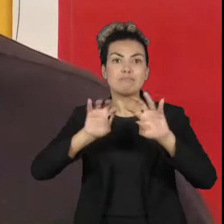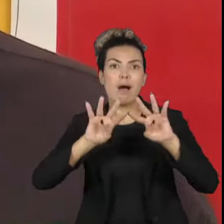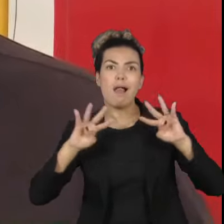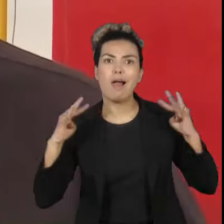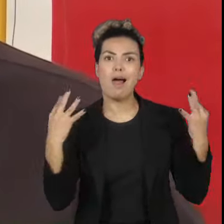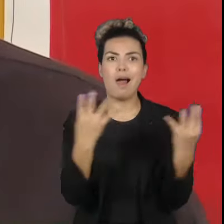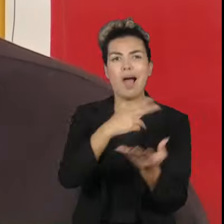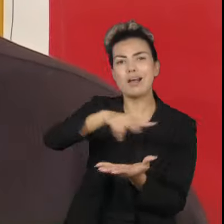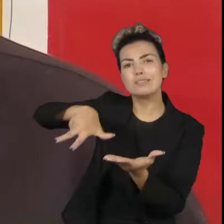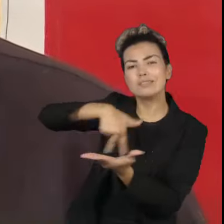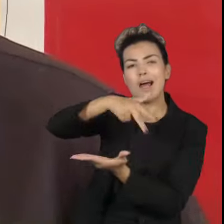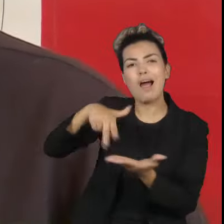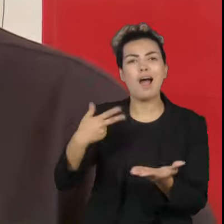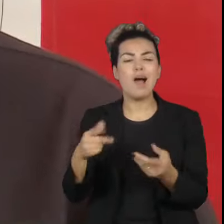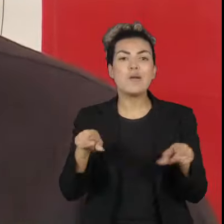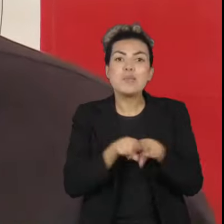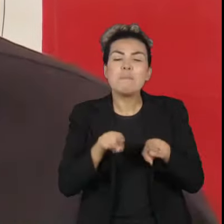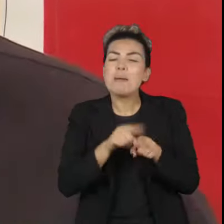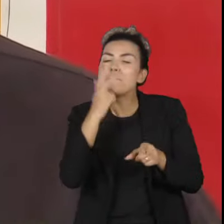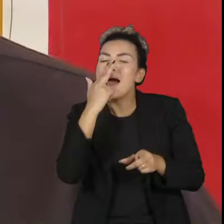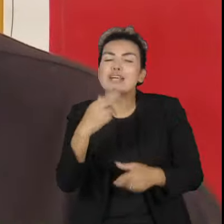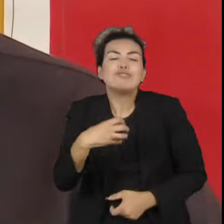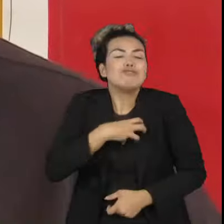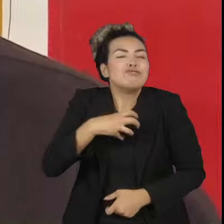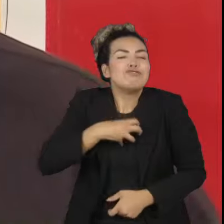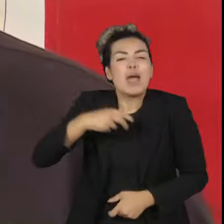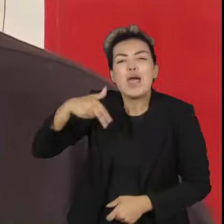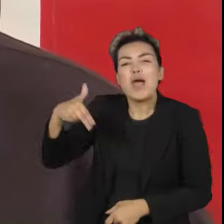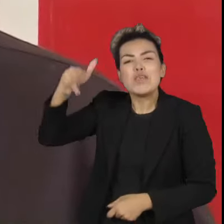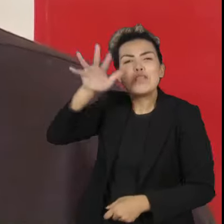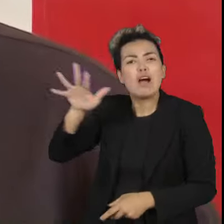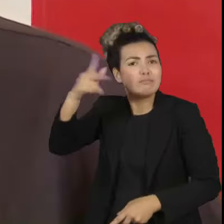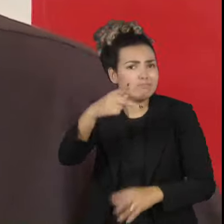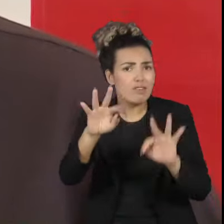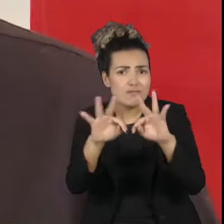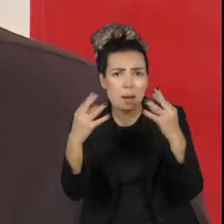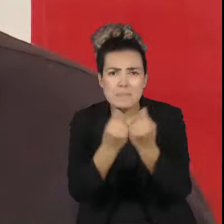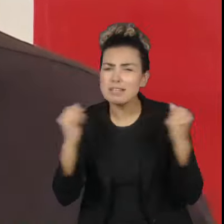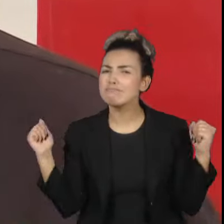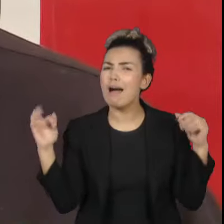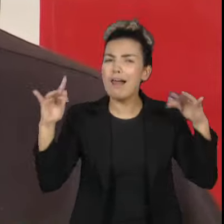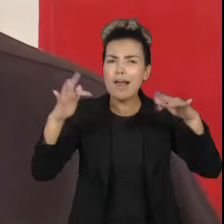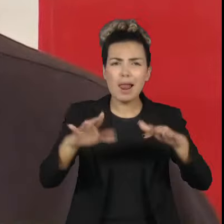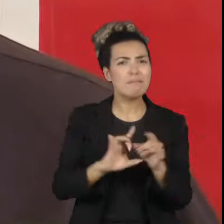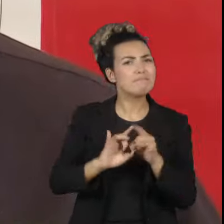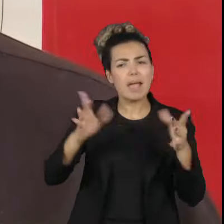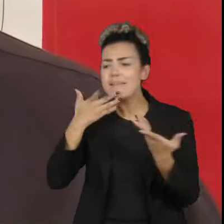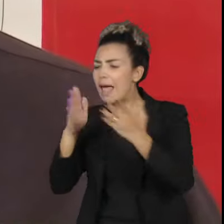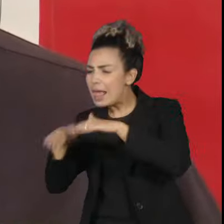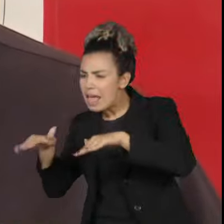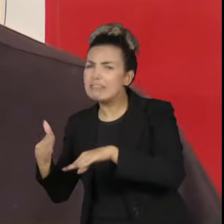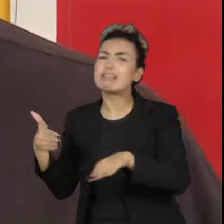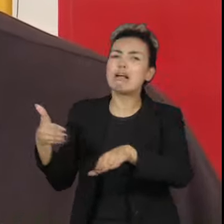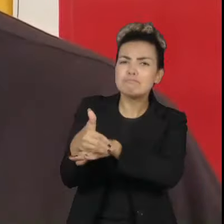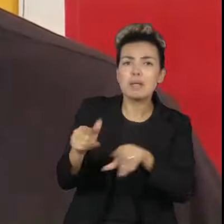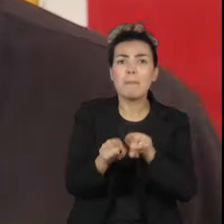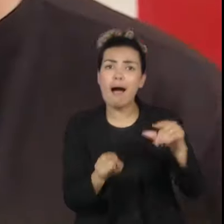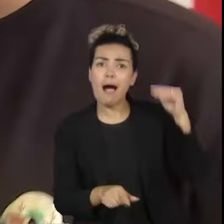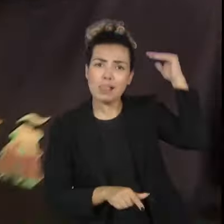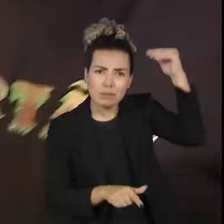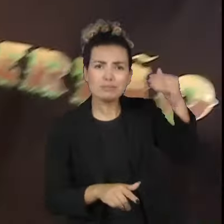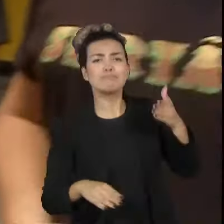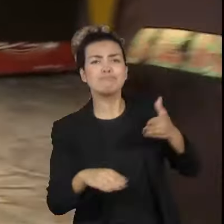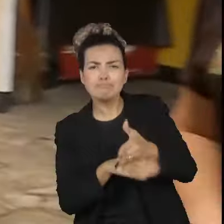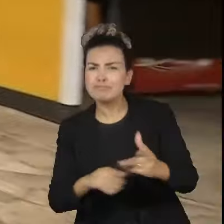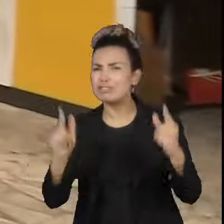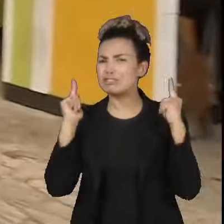aquele gostinho de Nordeste que a gente ama. Então vai ter bastante coisa para a família inteira se divertir, do adulto à criança. Tá certo, Gabriel. Muito obrigado.